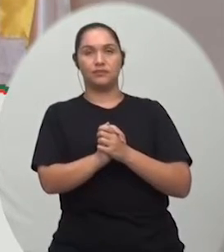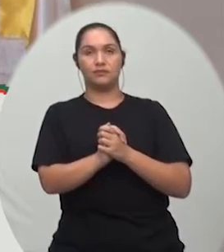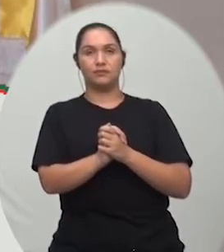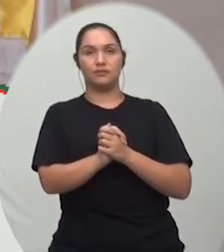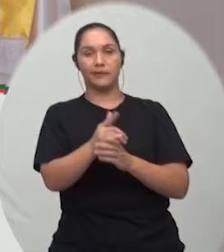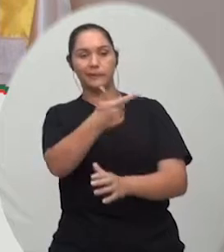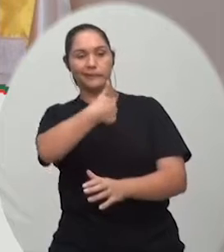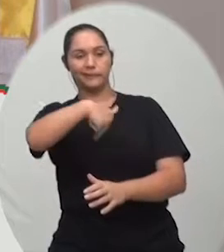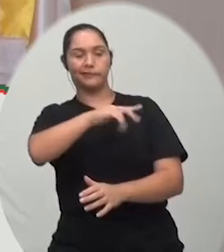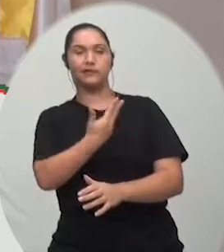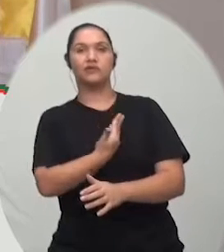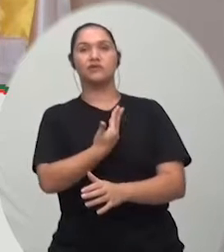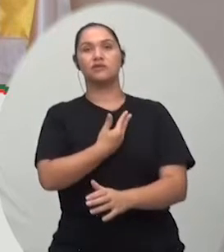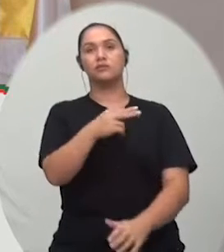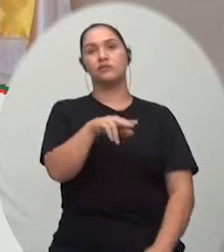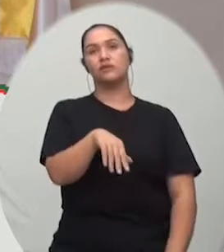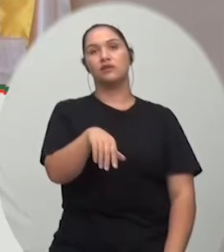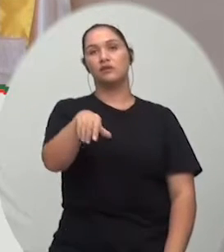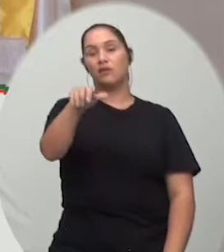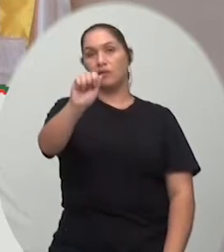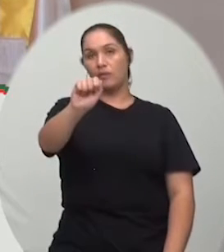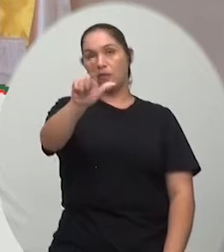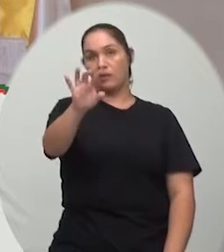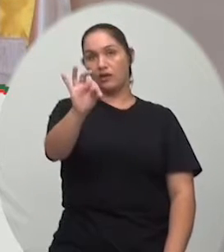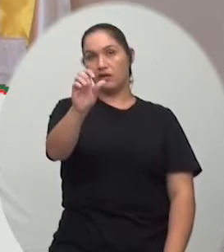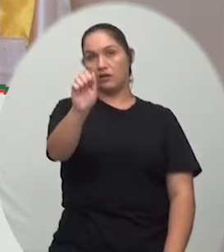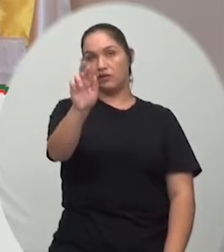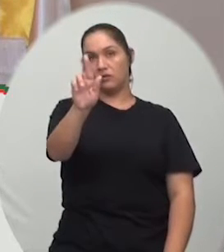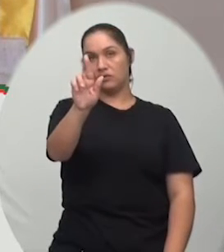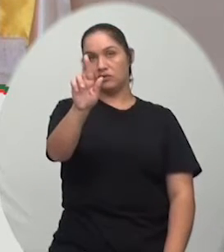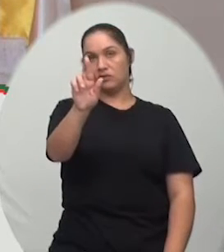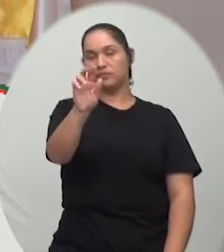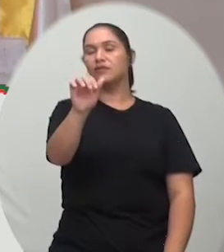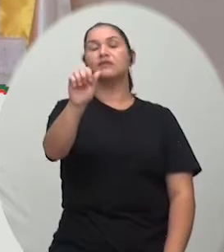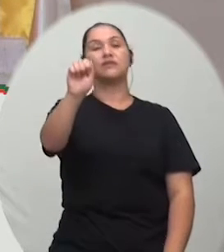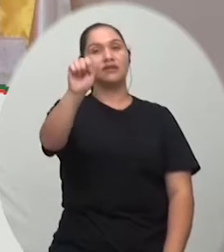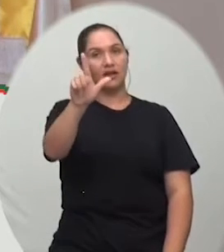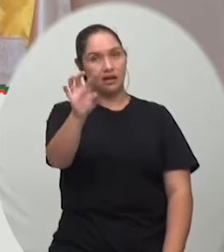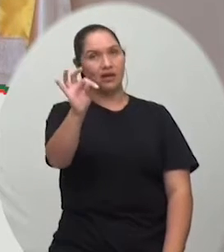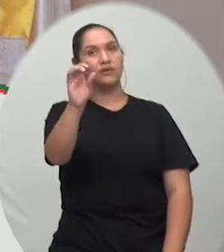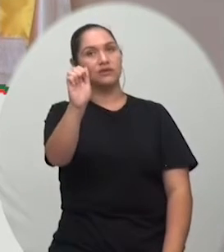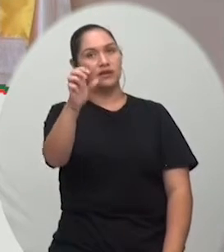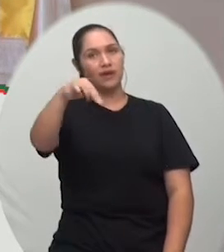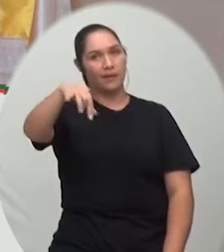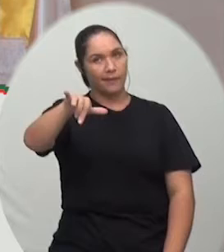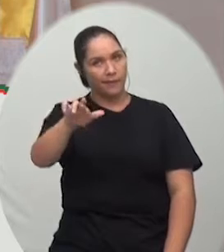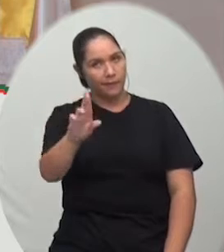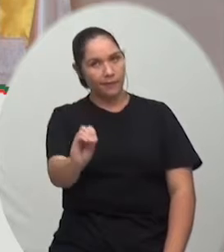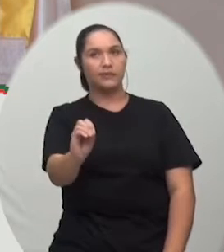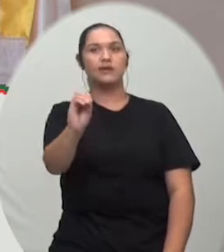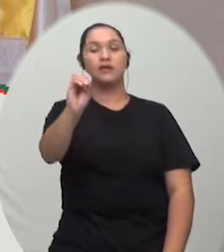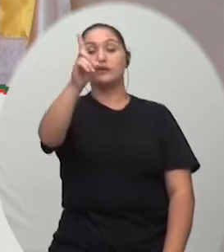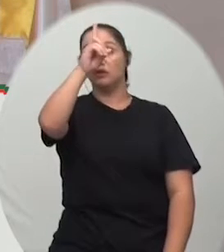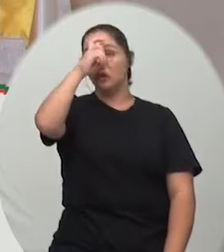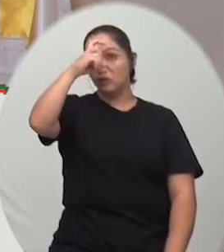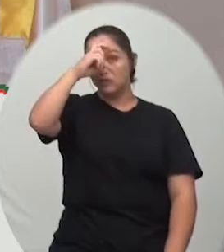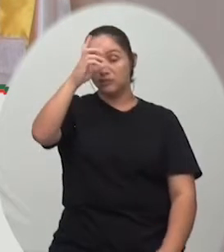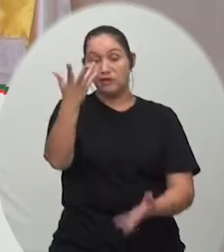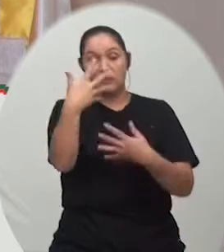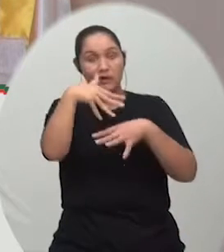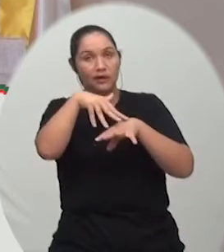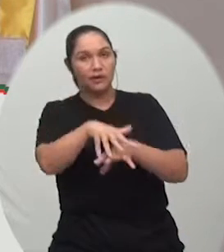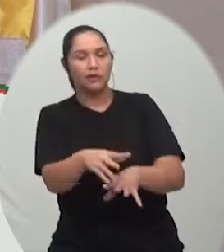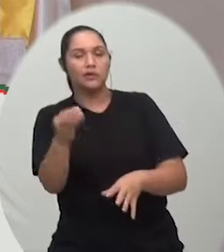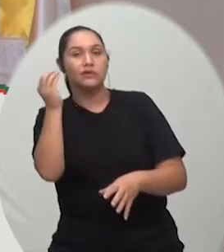o nosso amigo Altamiro, que está há 50 anos envolvido no Hospital São José, envolvido com recursos,